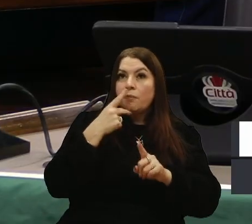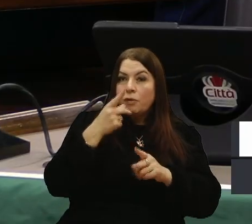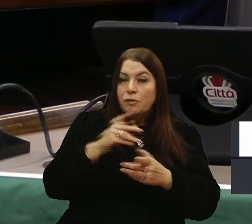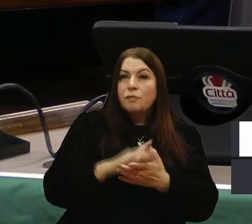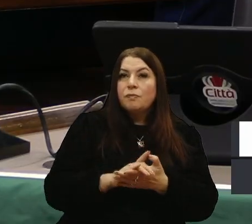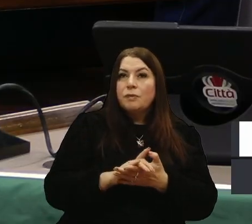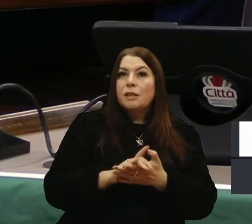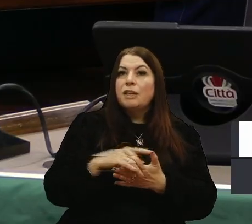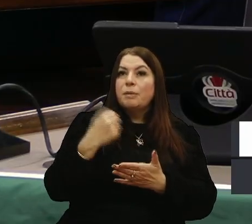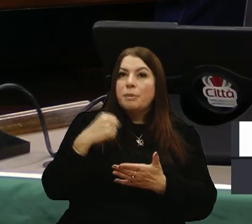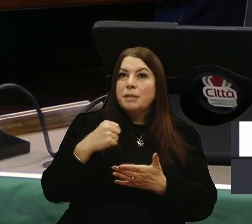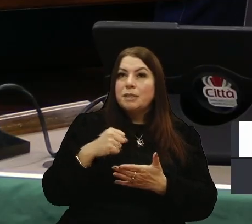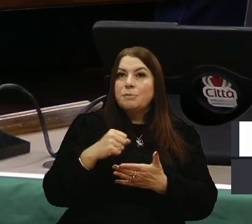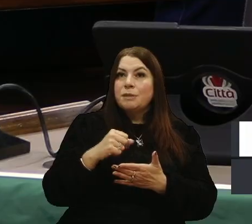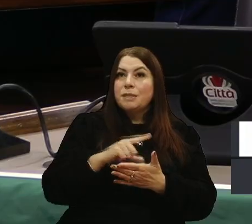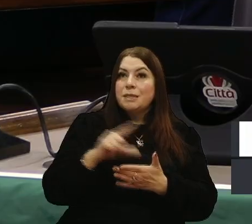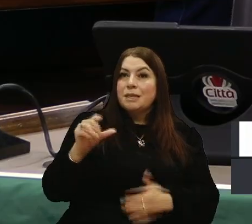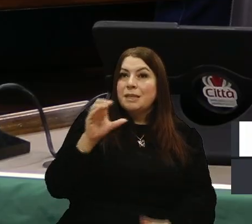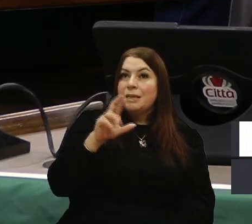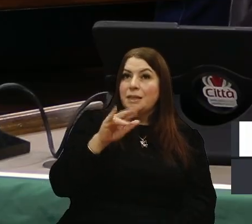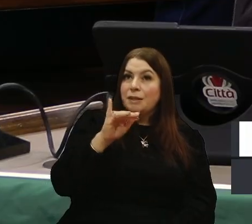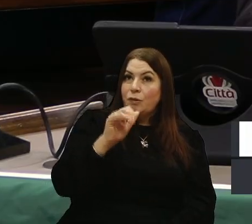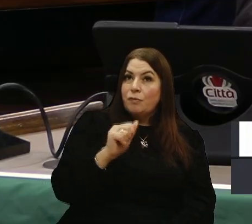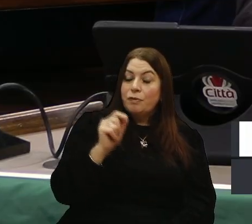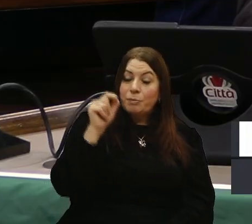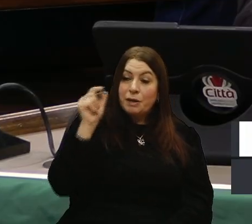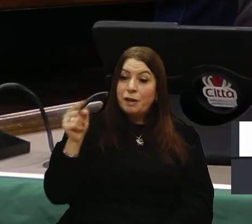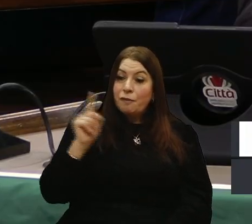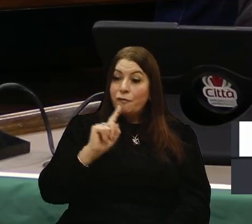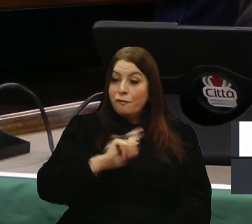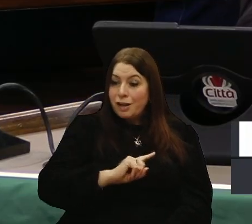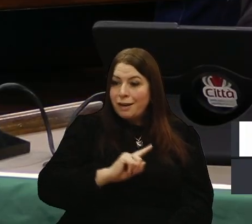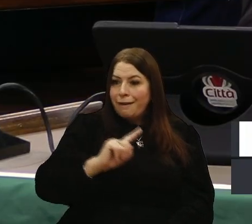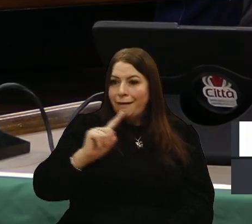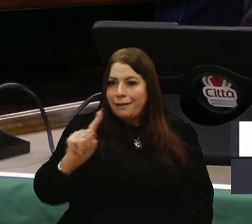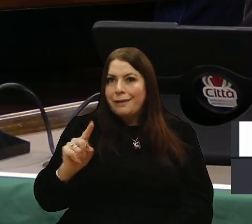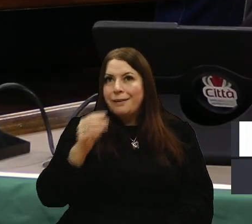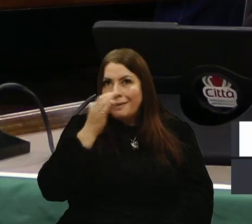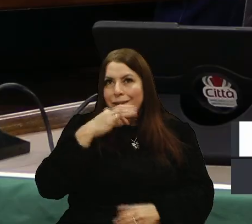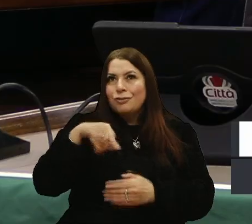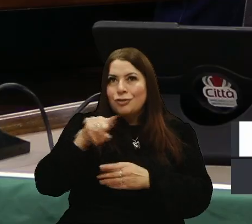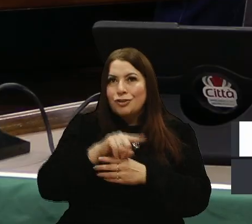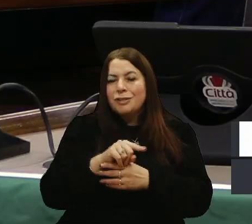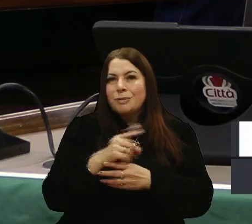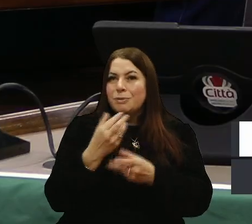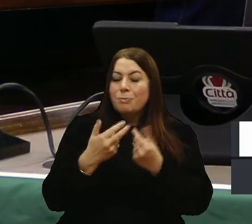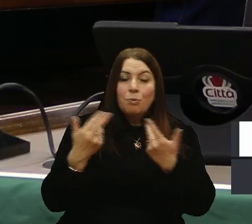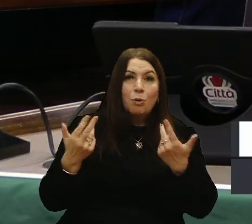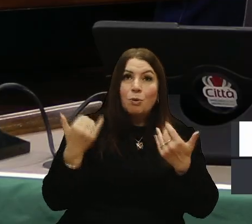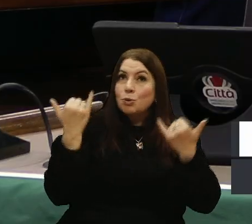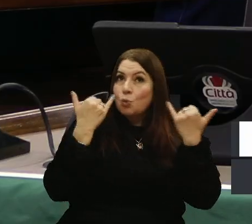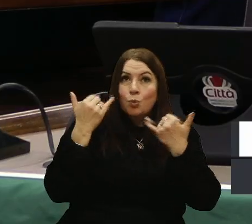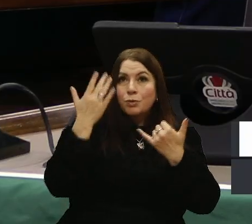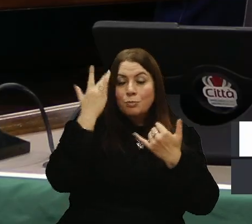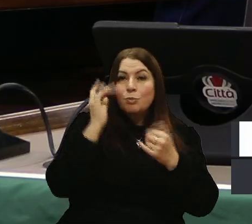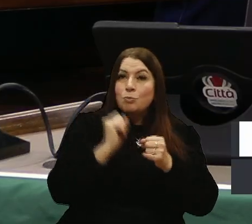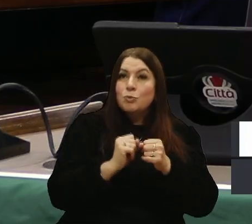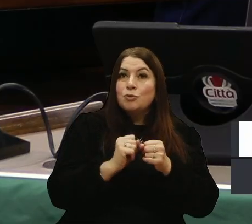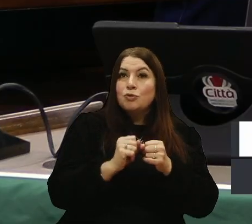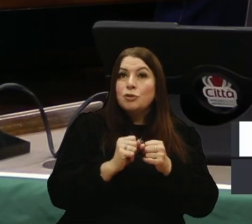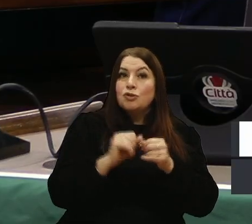diz, eles precisam sair da Criúva para vir até Caxias para saber de algumas coisas que a gente poderia